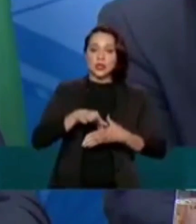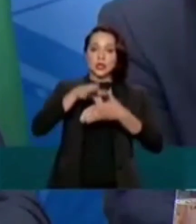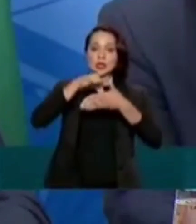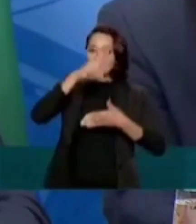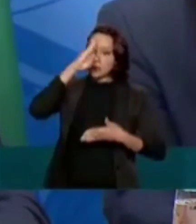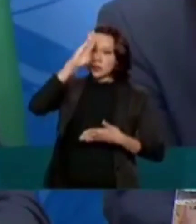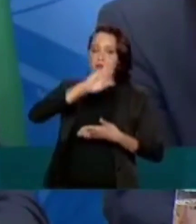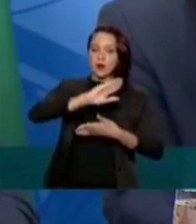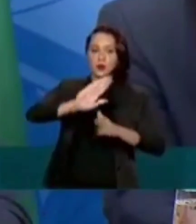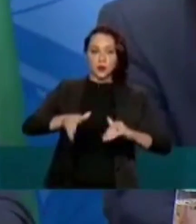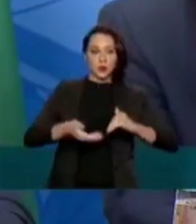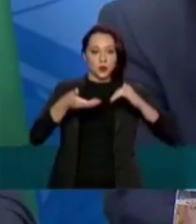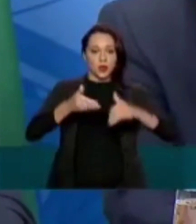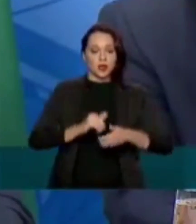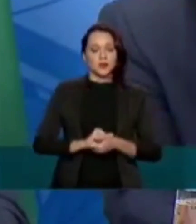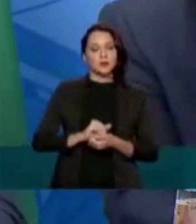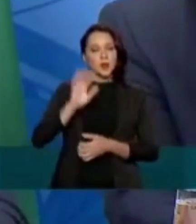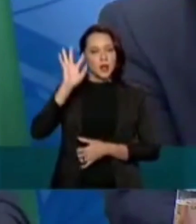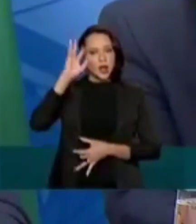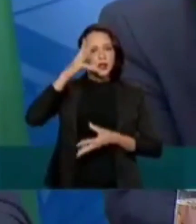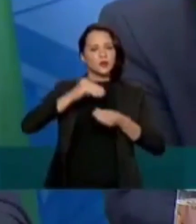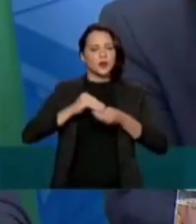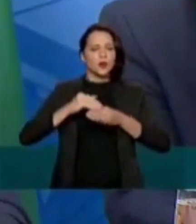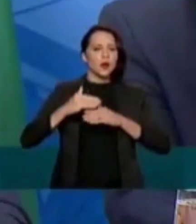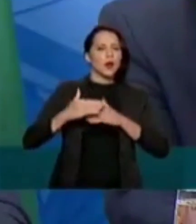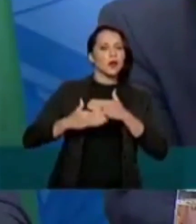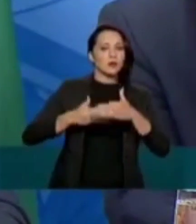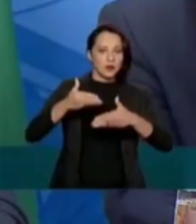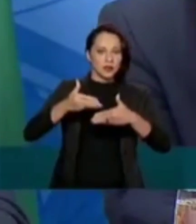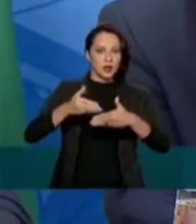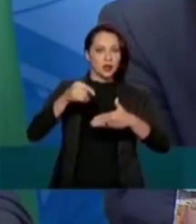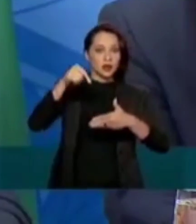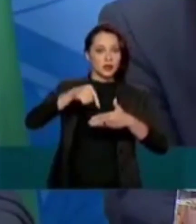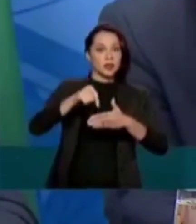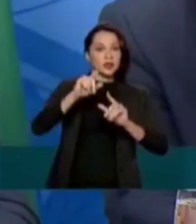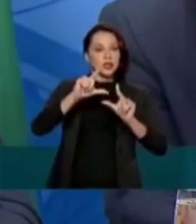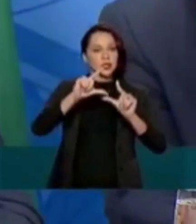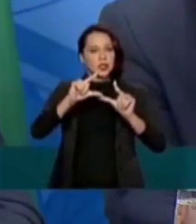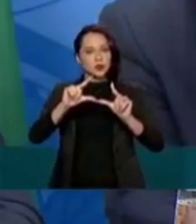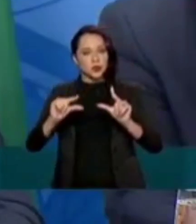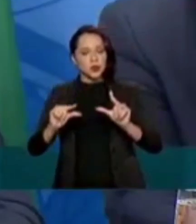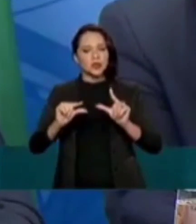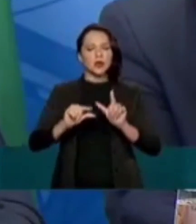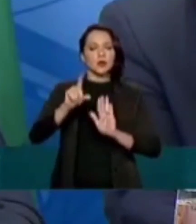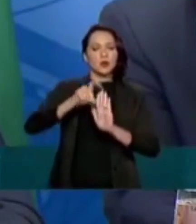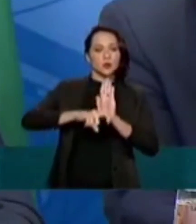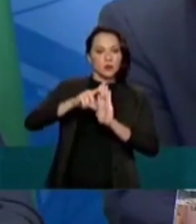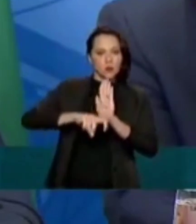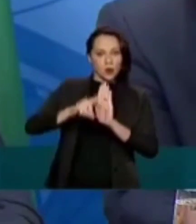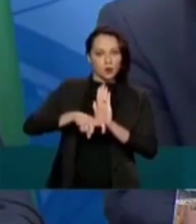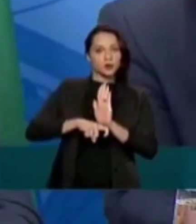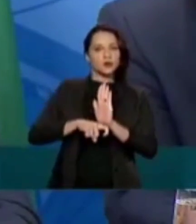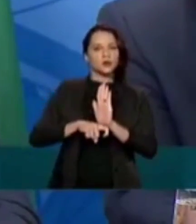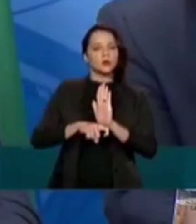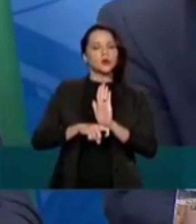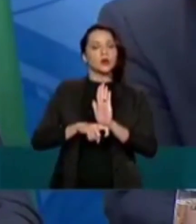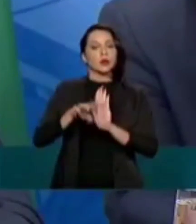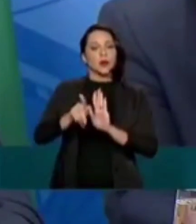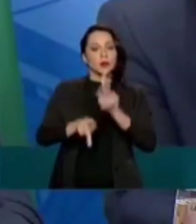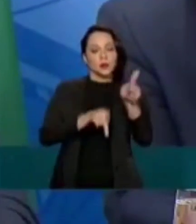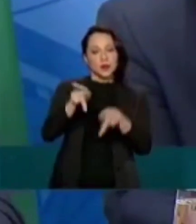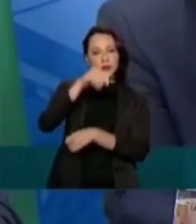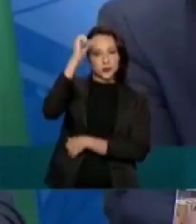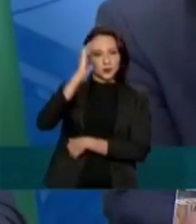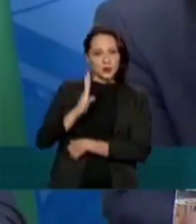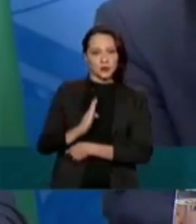Congresso, resolveu avançar nessa diminuição da carga tributária para os